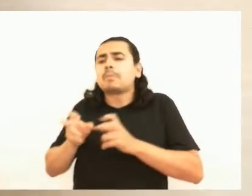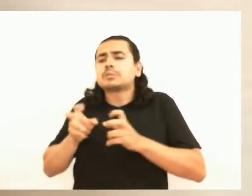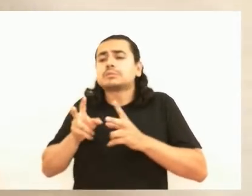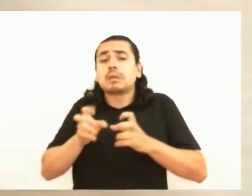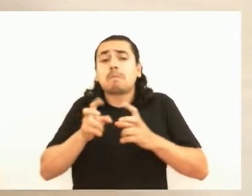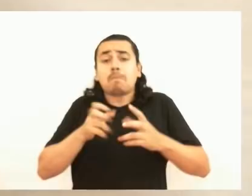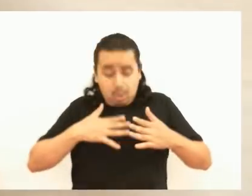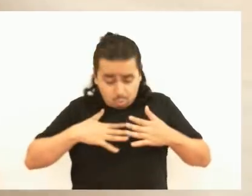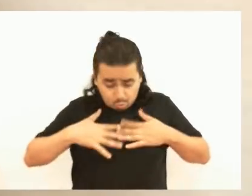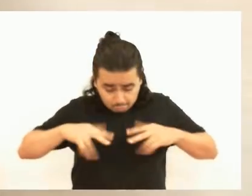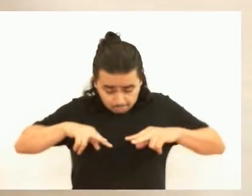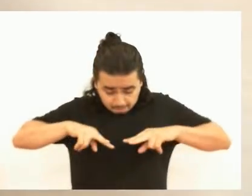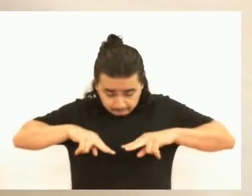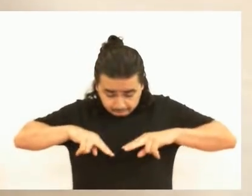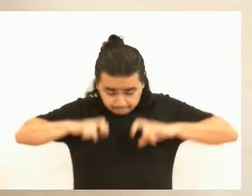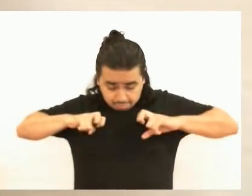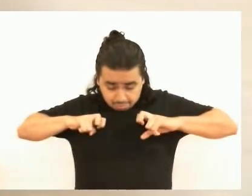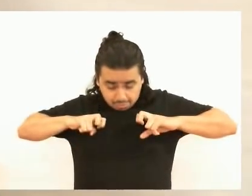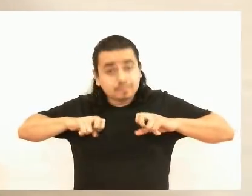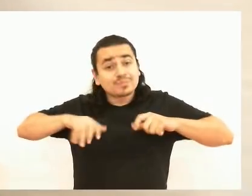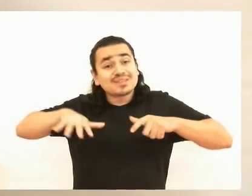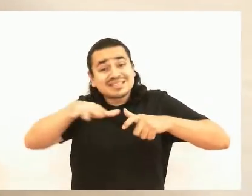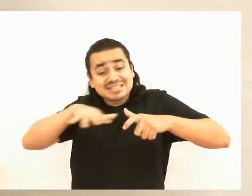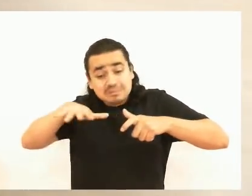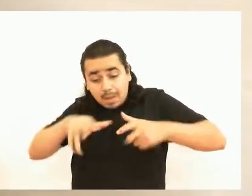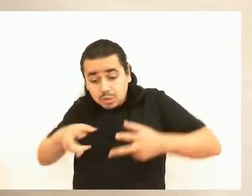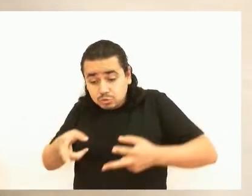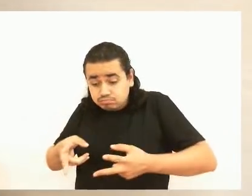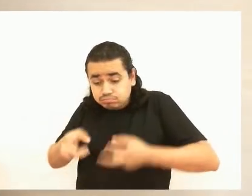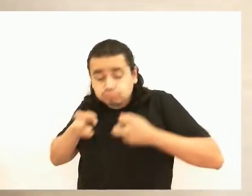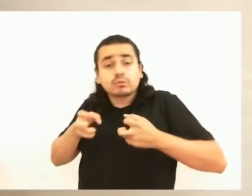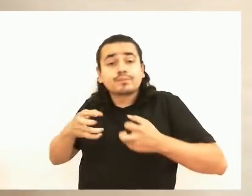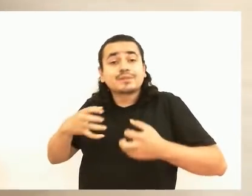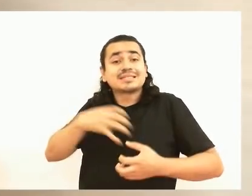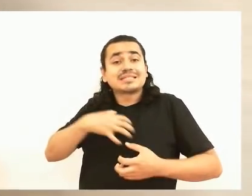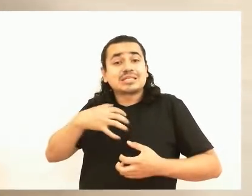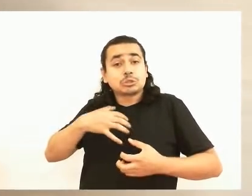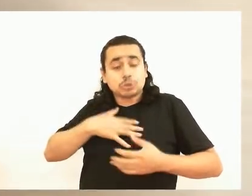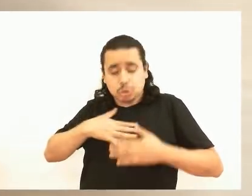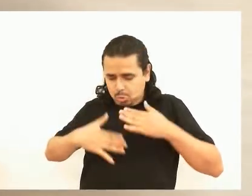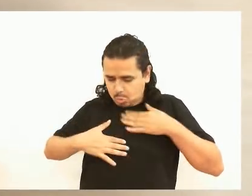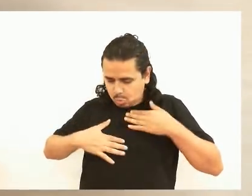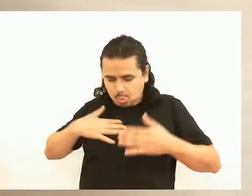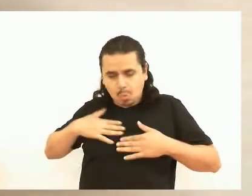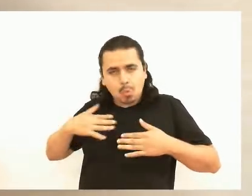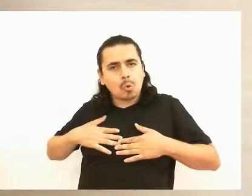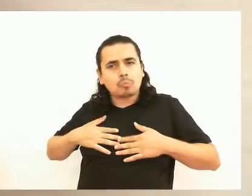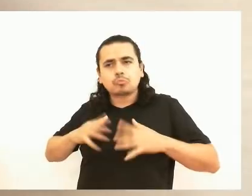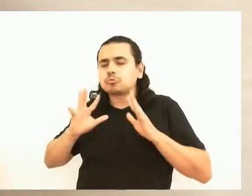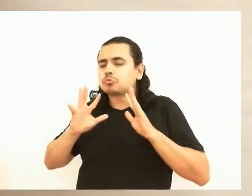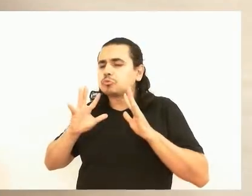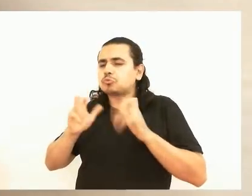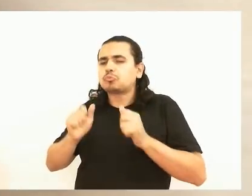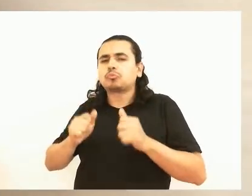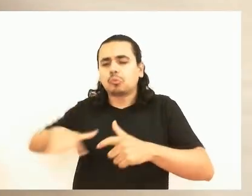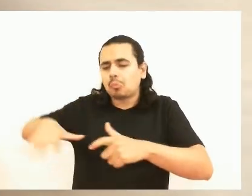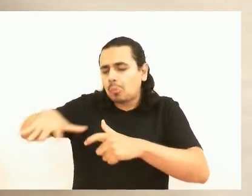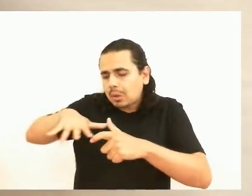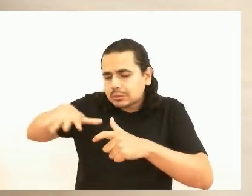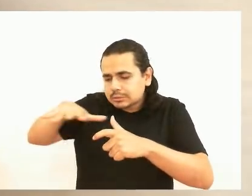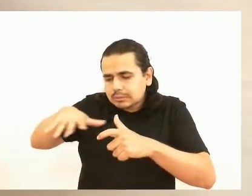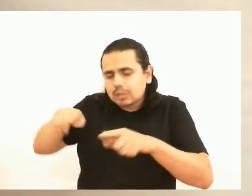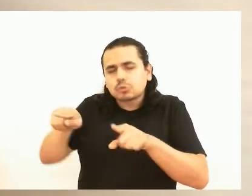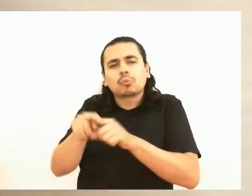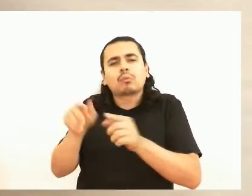você tem do próprio corpo em relação ao espaço nessa e sentir o corpo em relação ao espaço e se